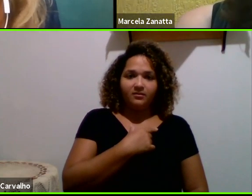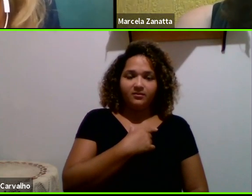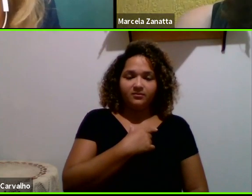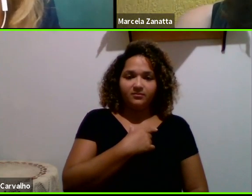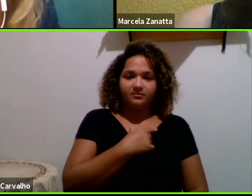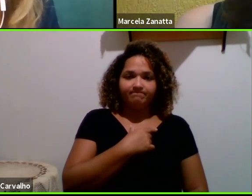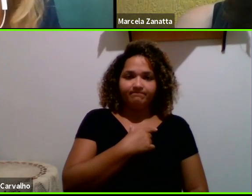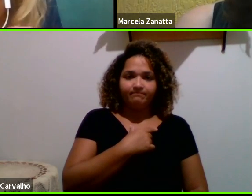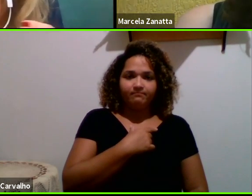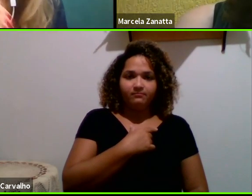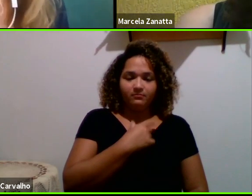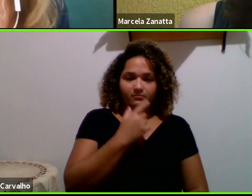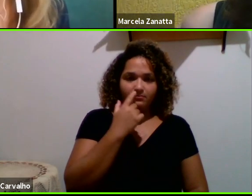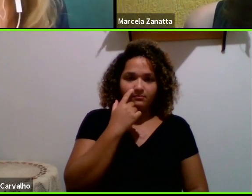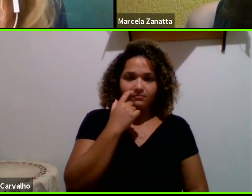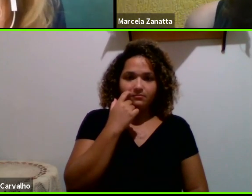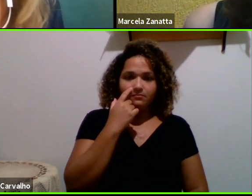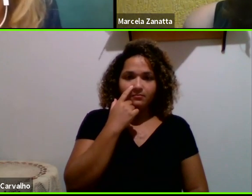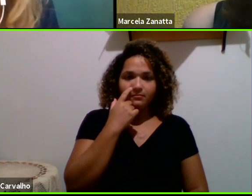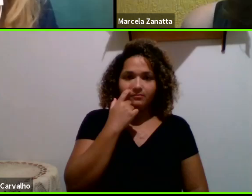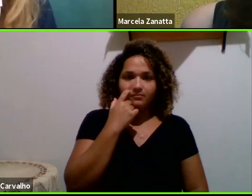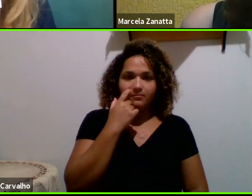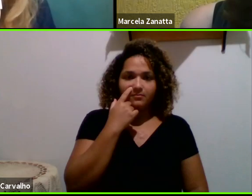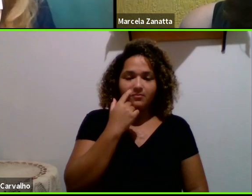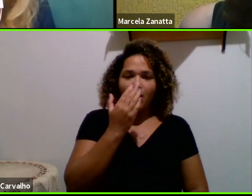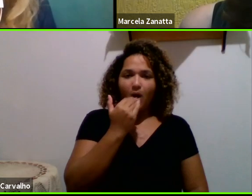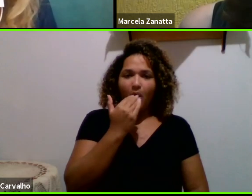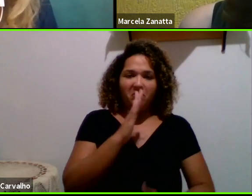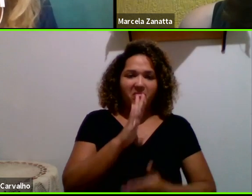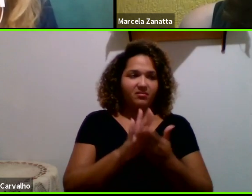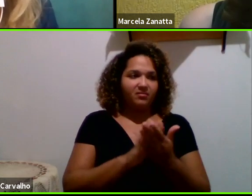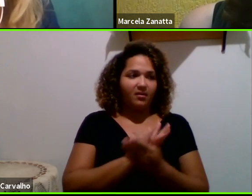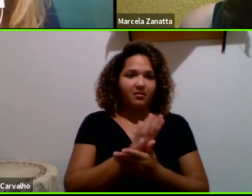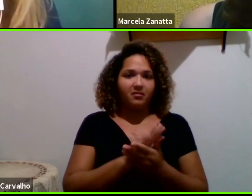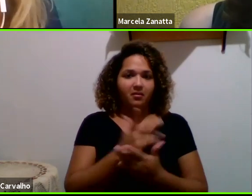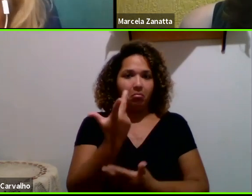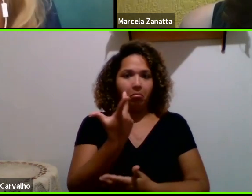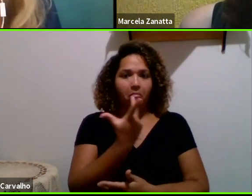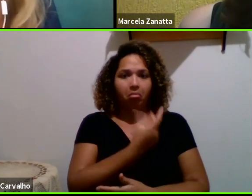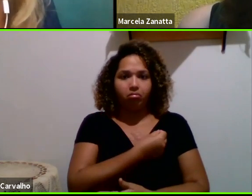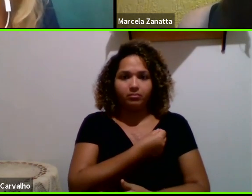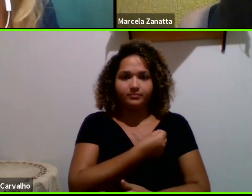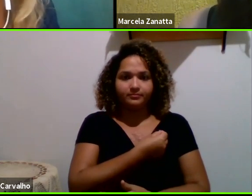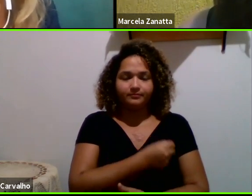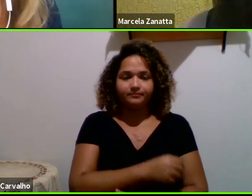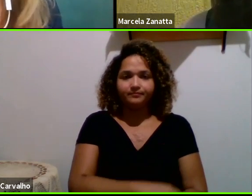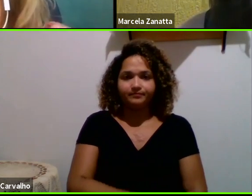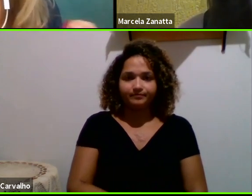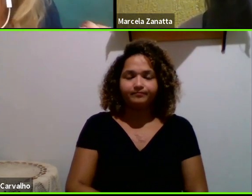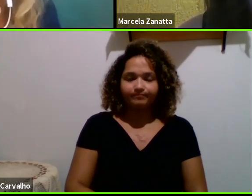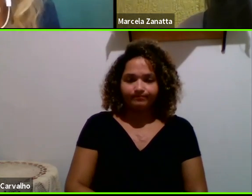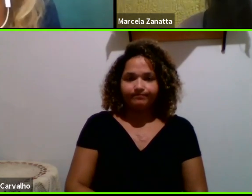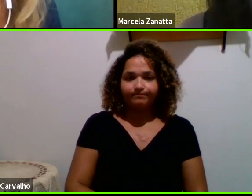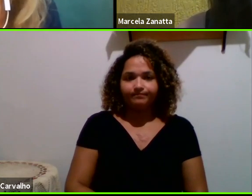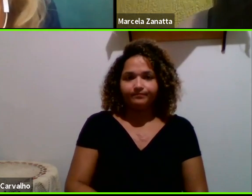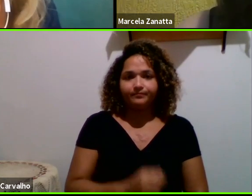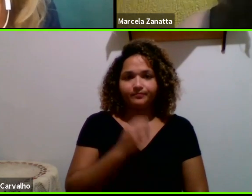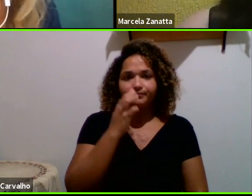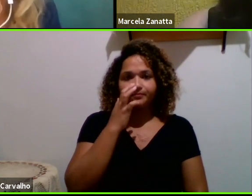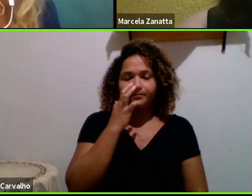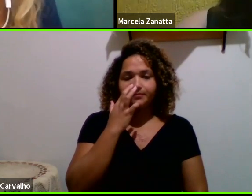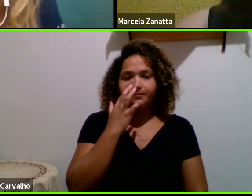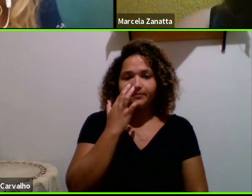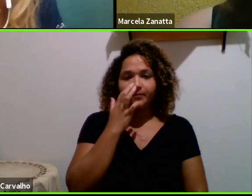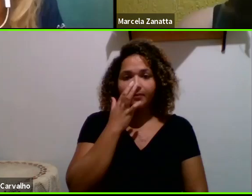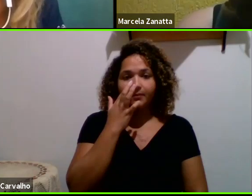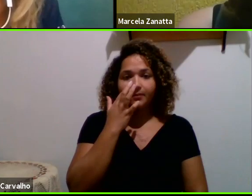né? Jejum e ocitocina. Então, uma mulher que está em franco trabalho de parto,